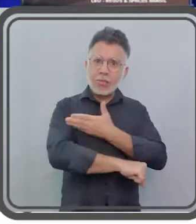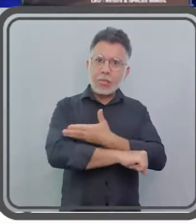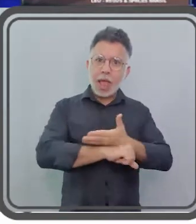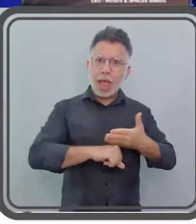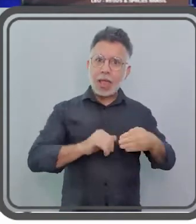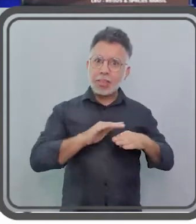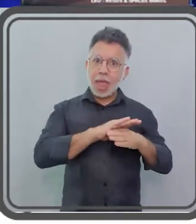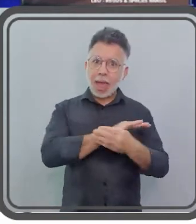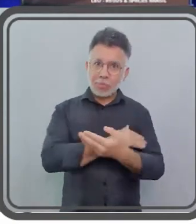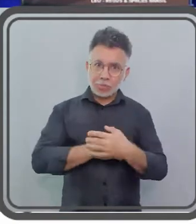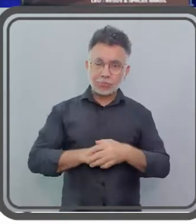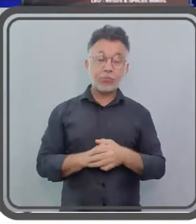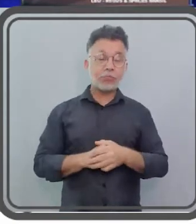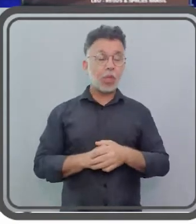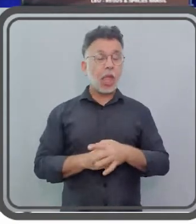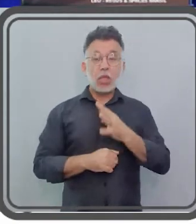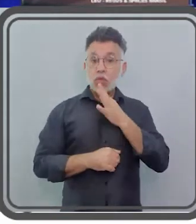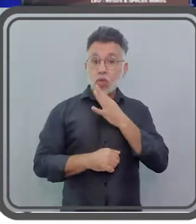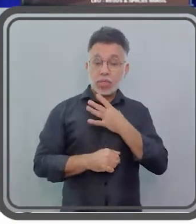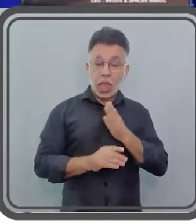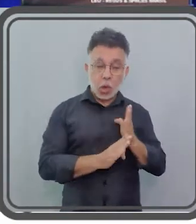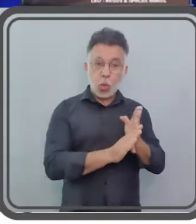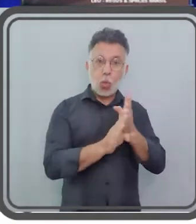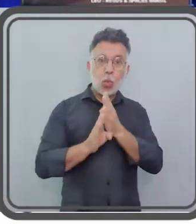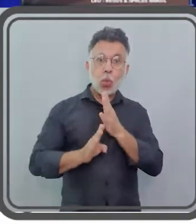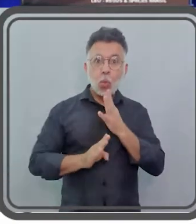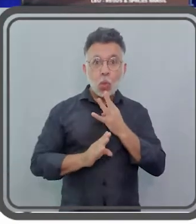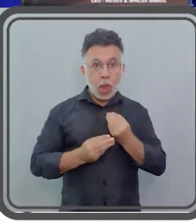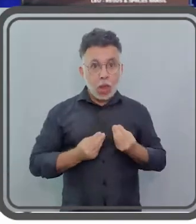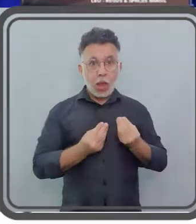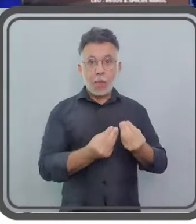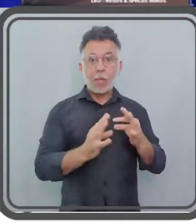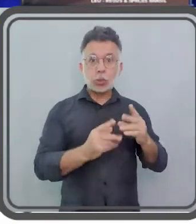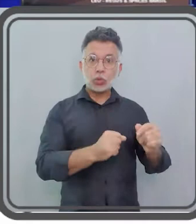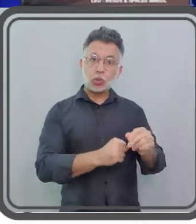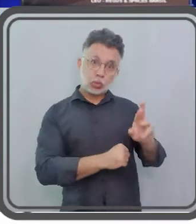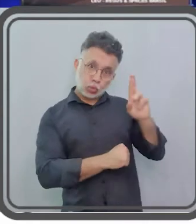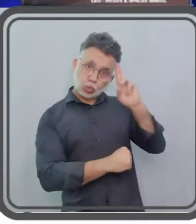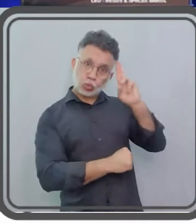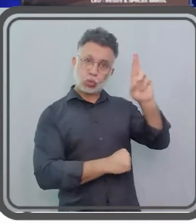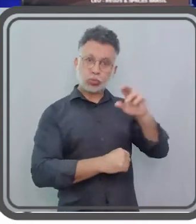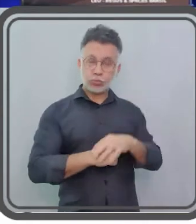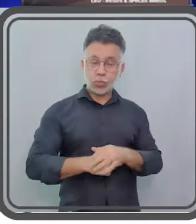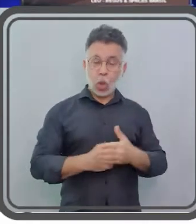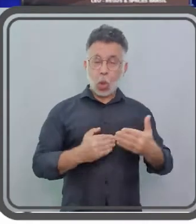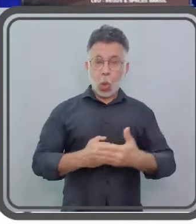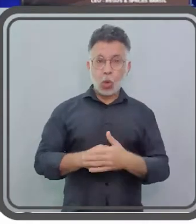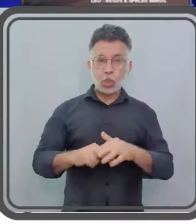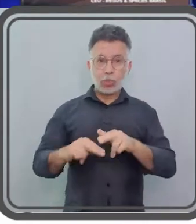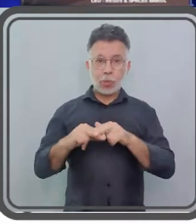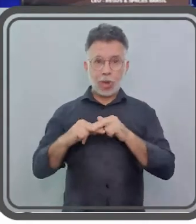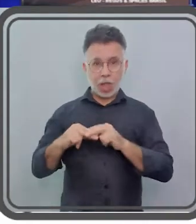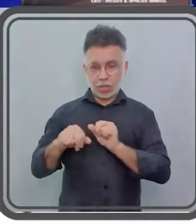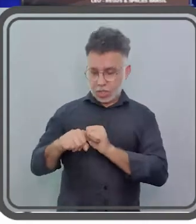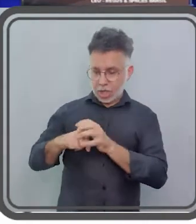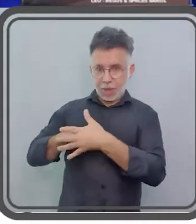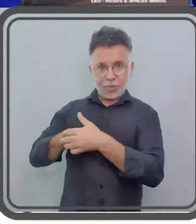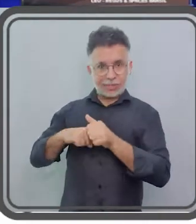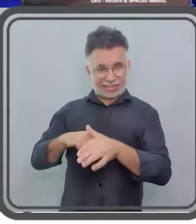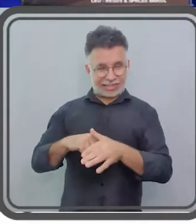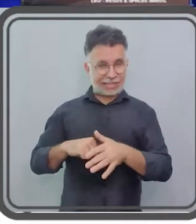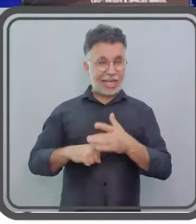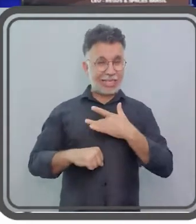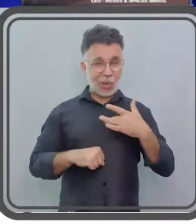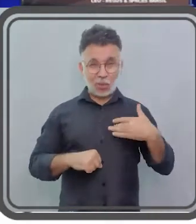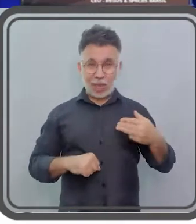consegue providenciar conhecimento para autogestão. Hoje em dia, com a pandemia, a situação de saúde